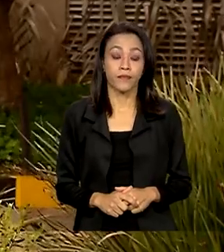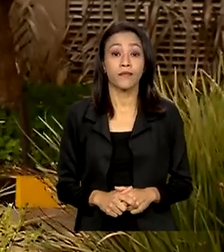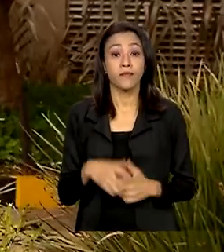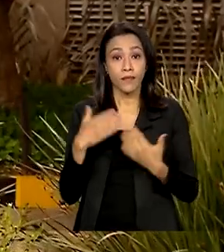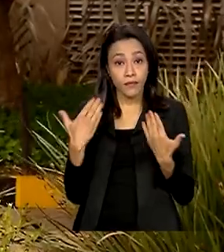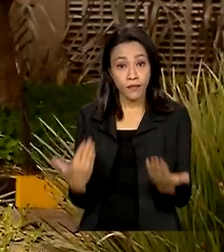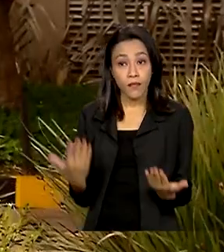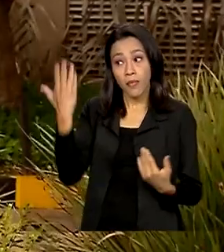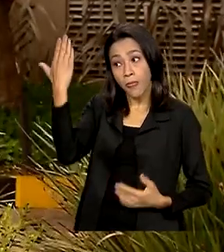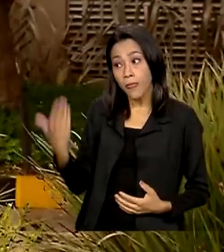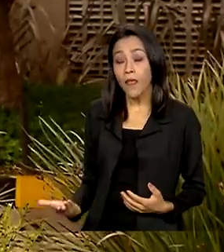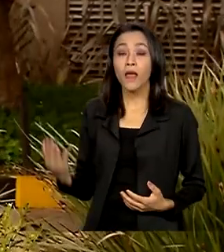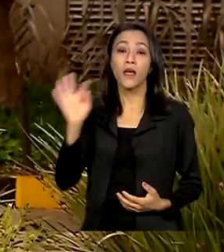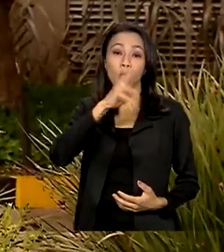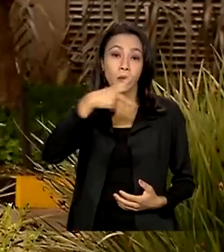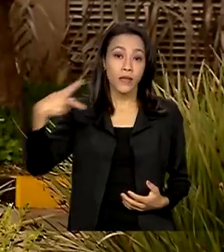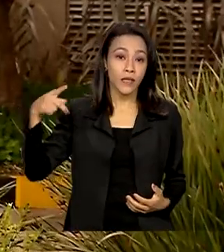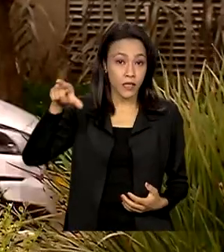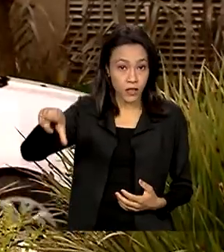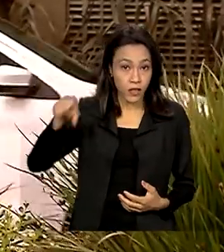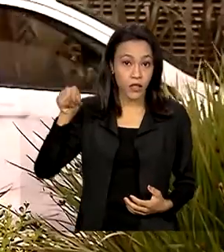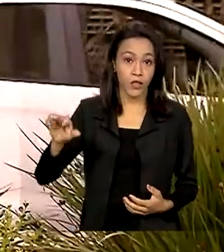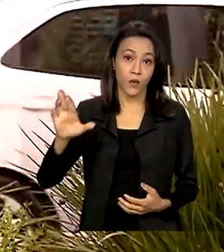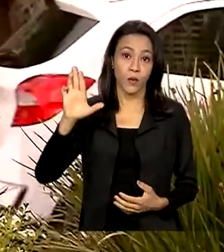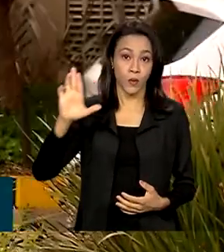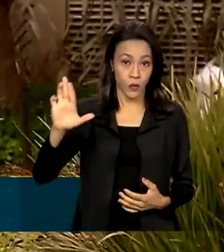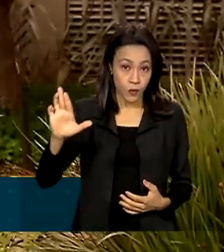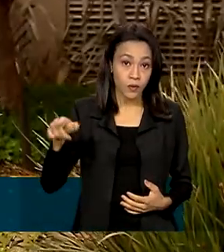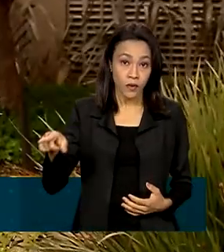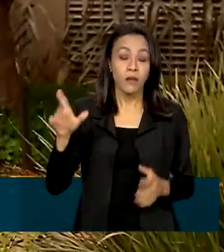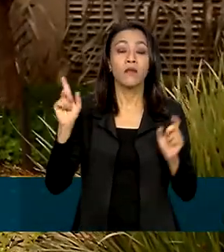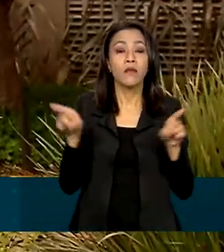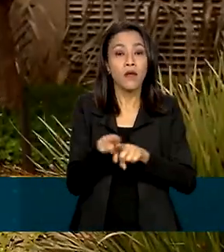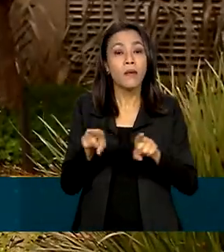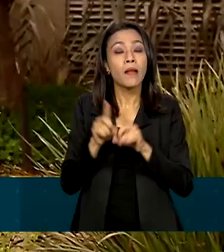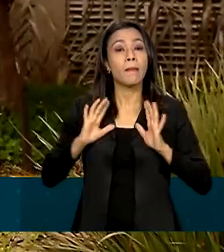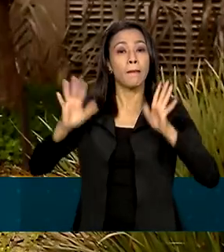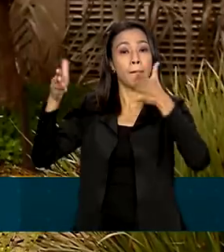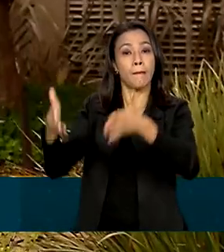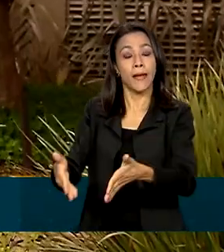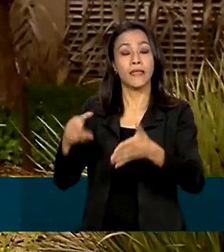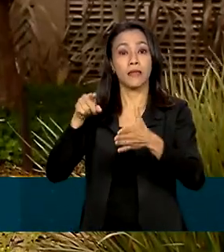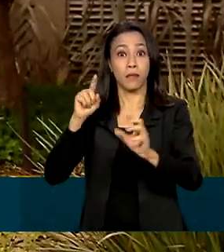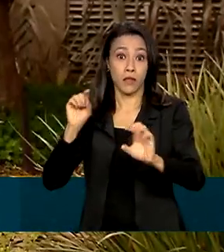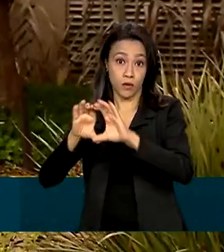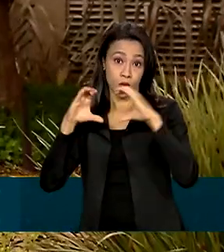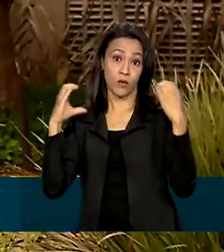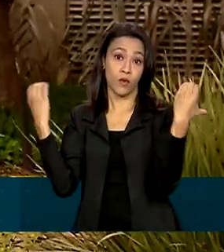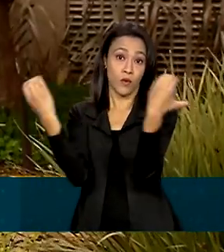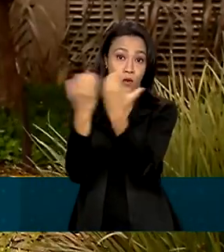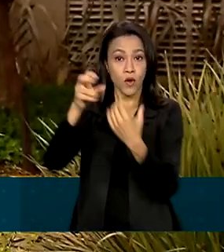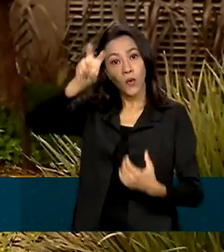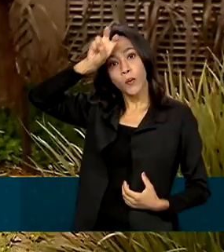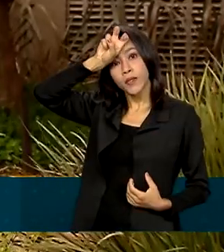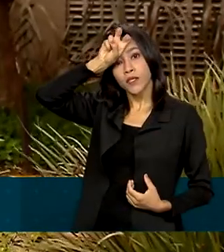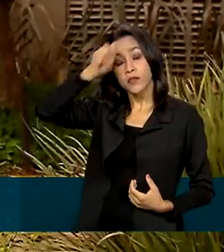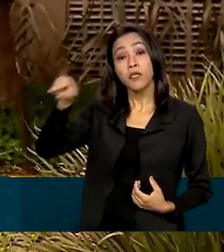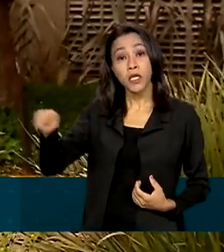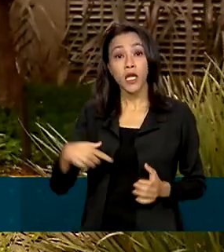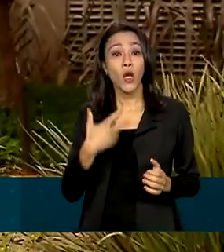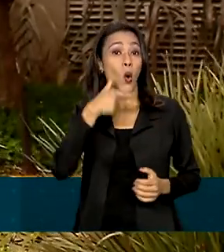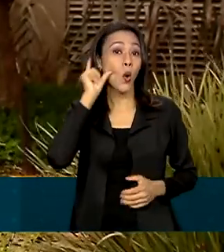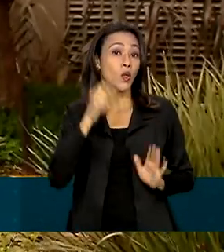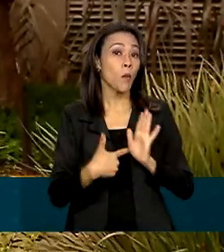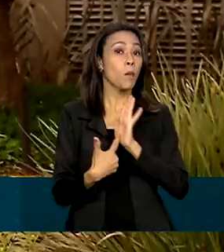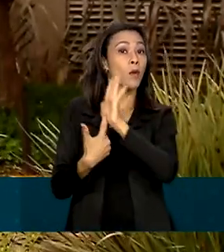Olha, e o presidente eleito, Luiz Inácio Lula da Silva, também está participando da COP27 no Egito. E ontem ele ofereceu o Brasil